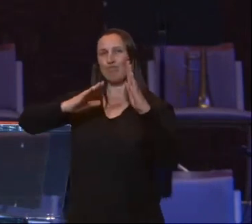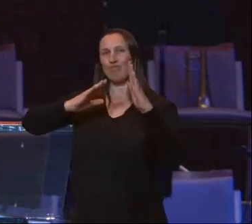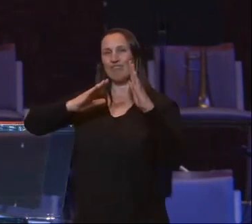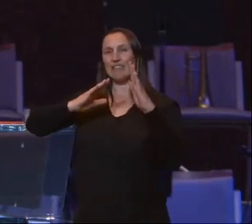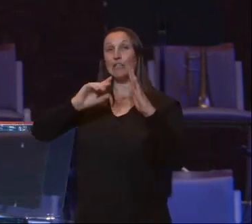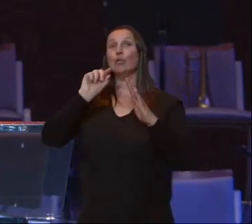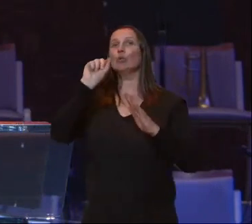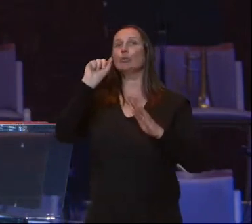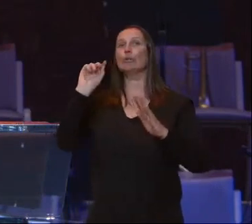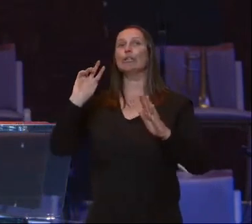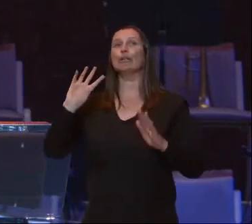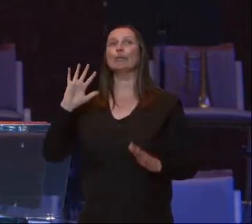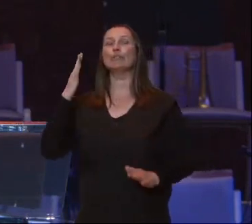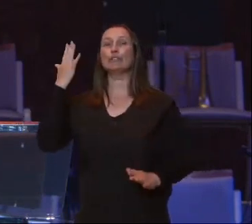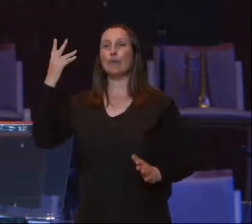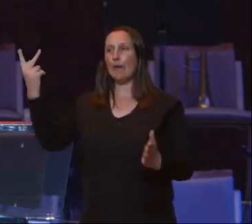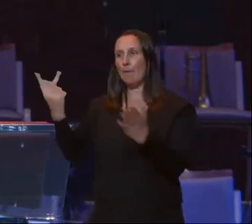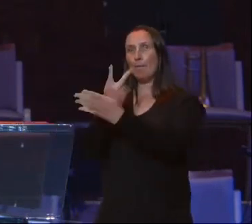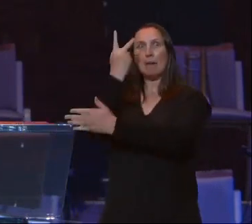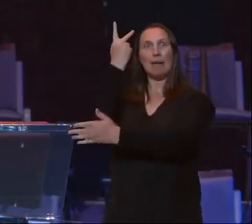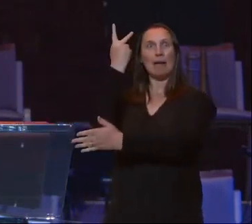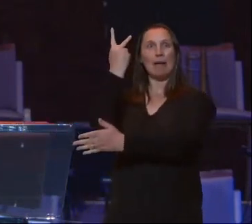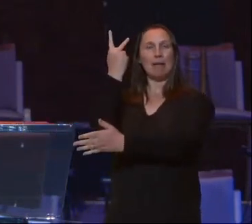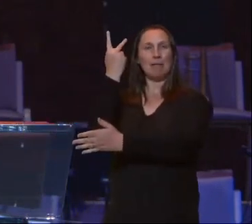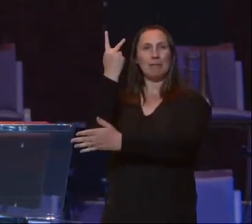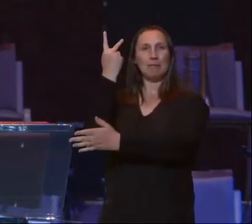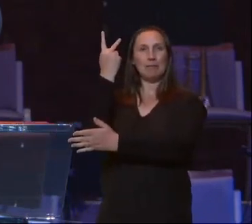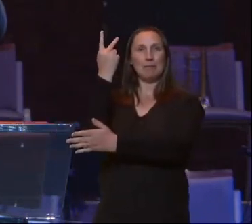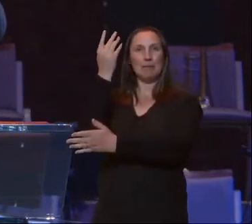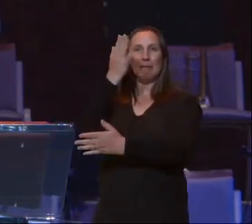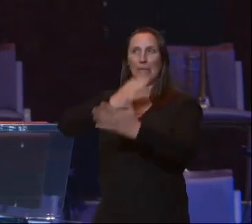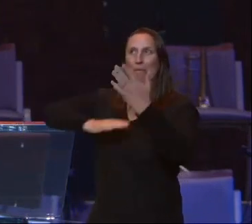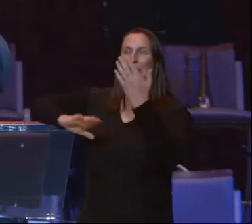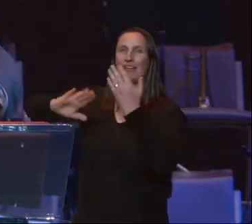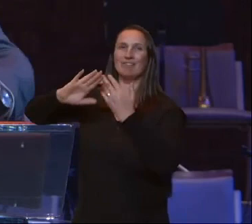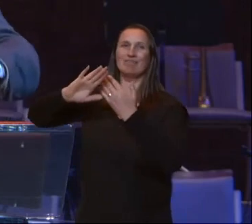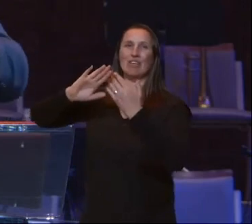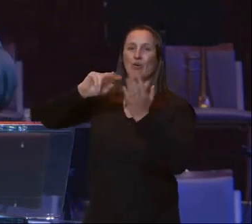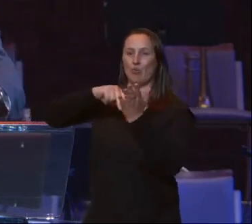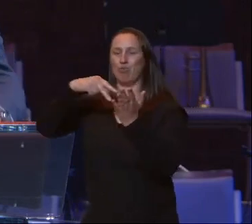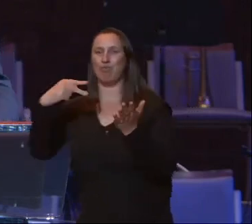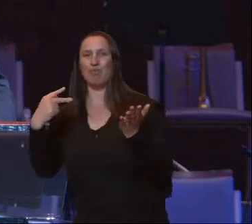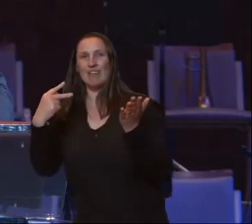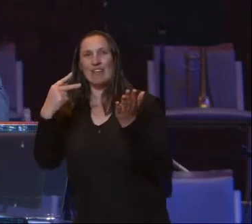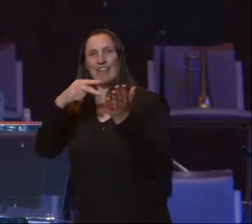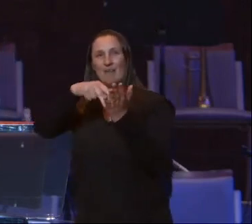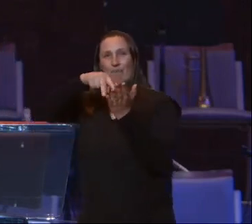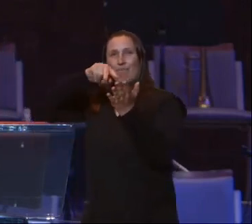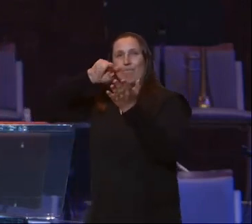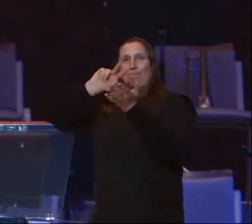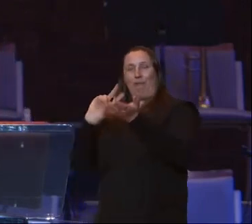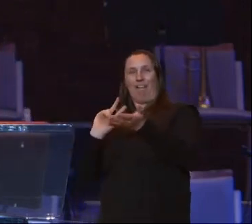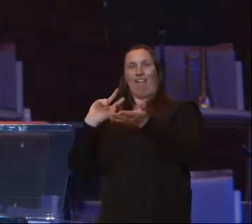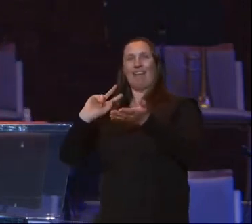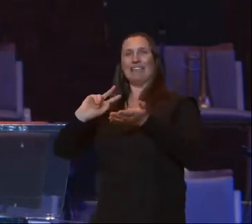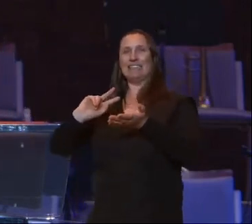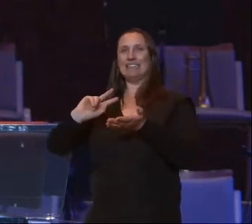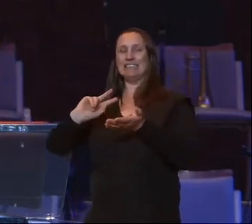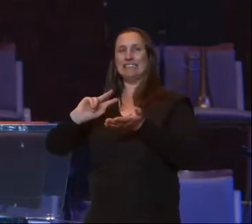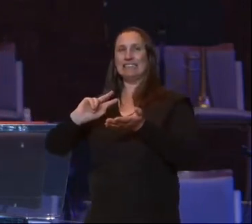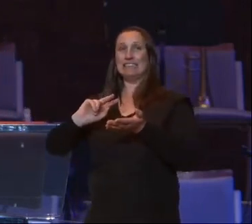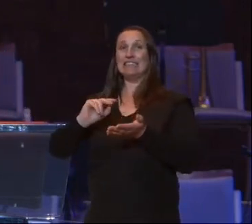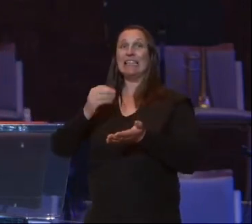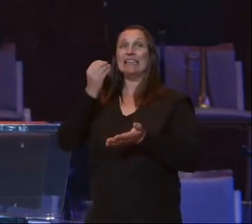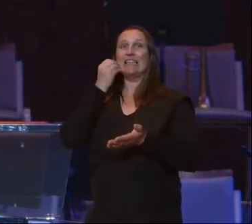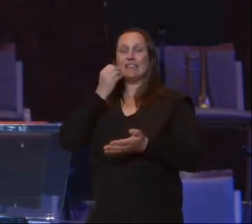e acabei fazendo errado, um rolamento, e me machuquei, caí de costas, chapado. E aí